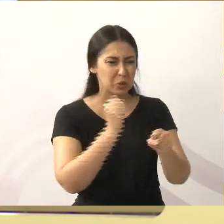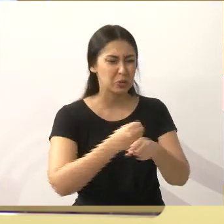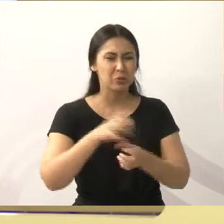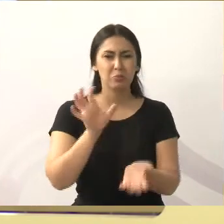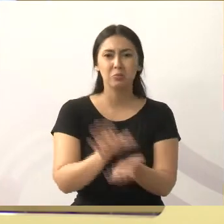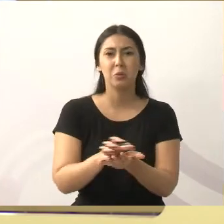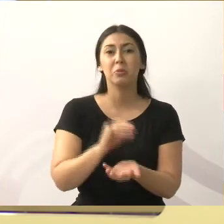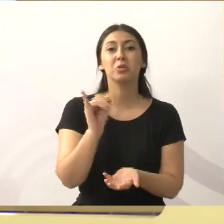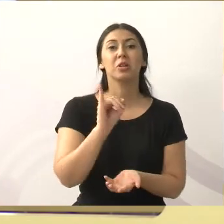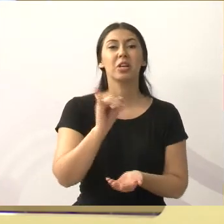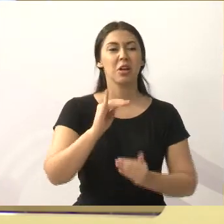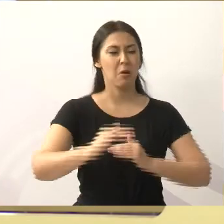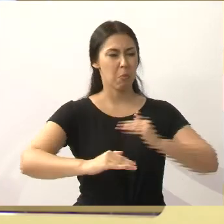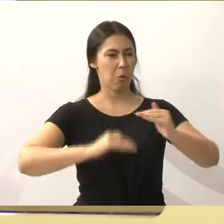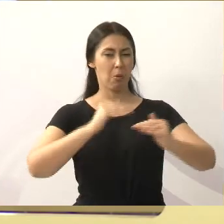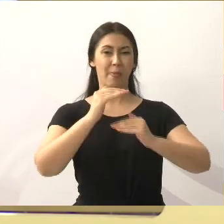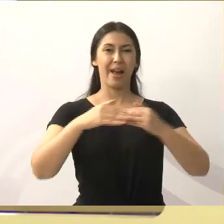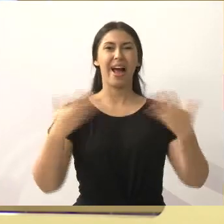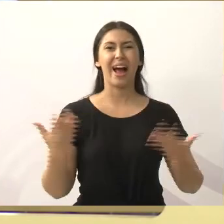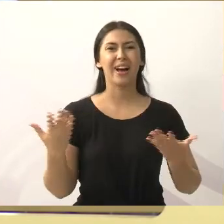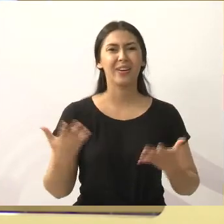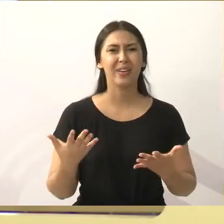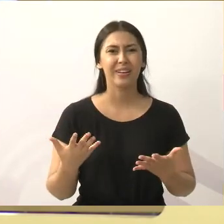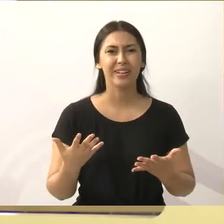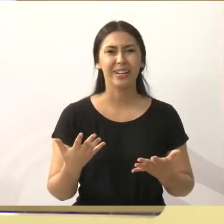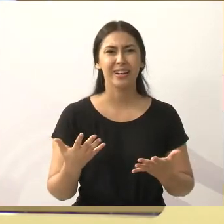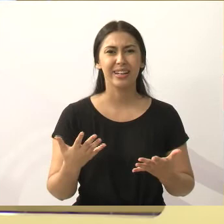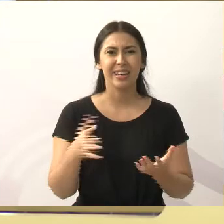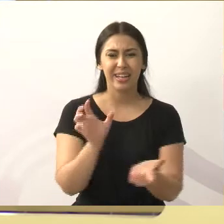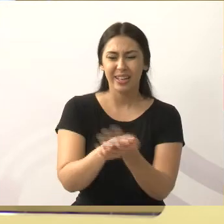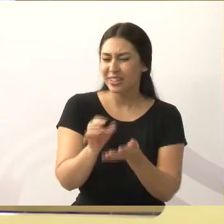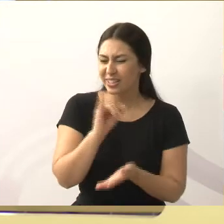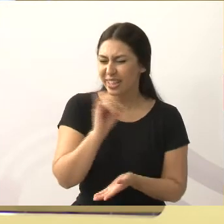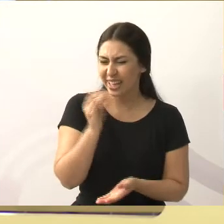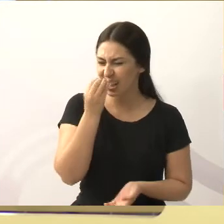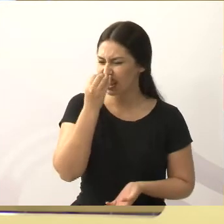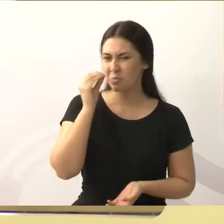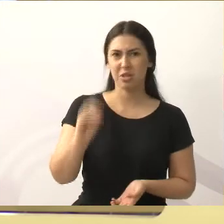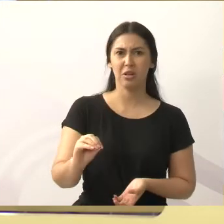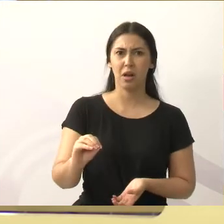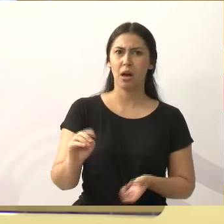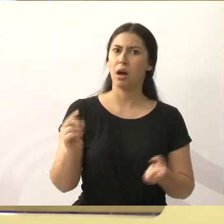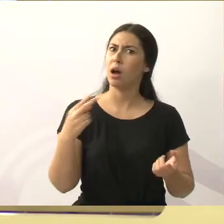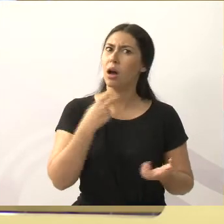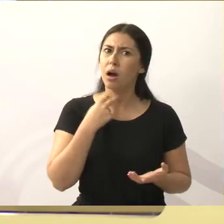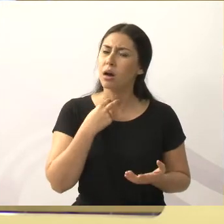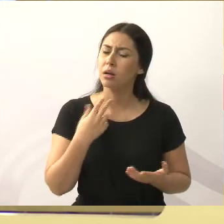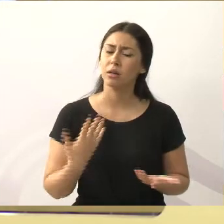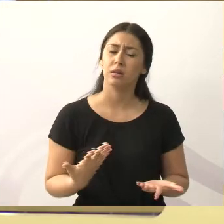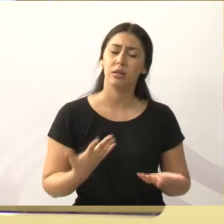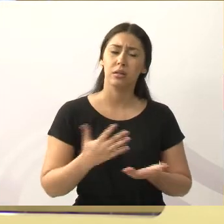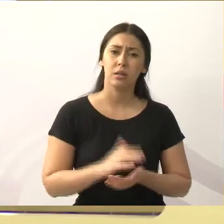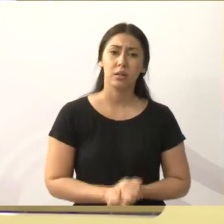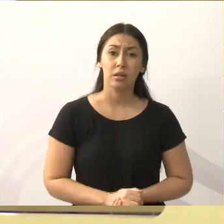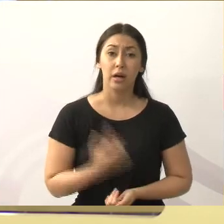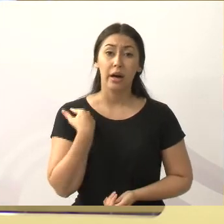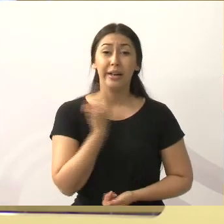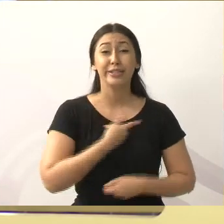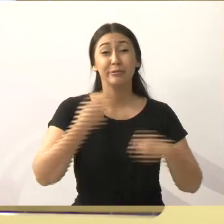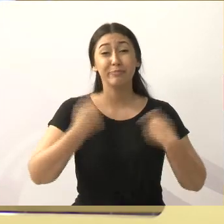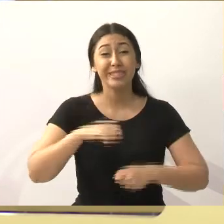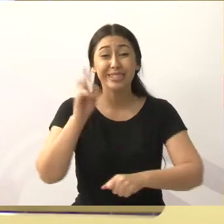uma cidade na lama, igual queremos muita gente jogar. Não vamos fazer isso não. Vamos cuidar